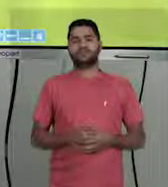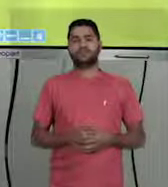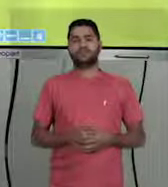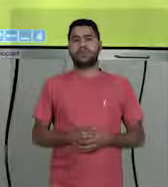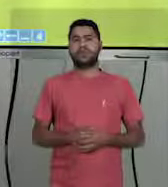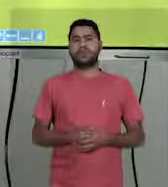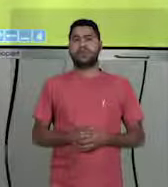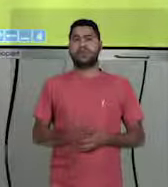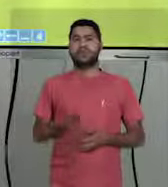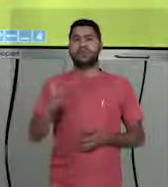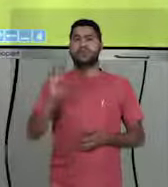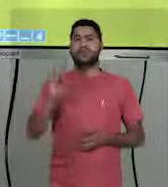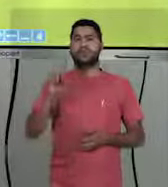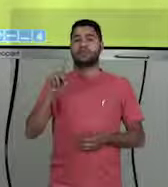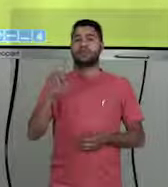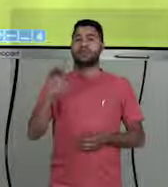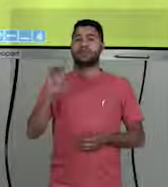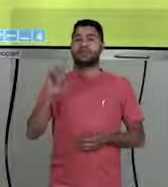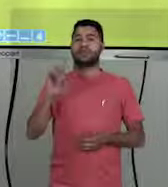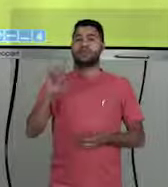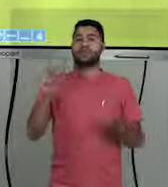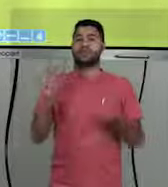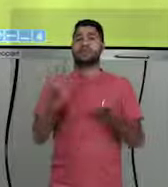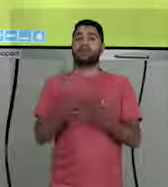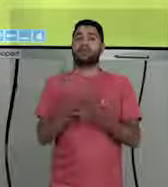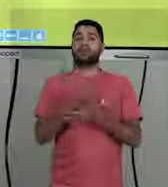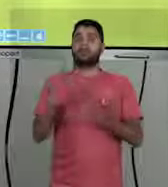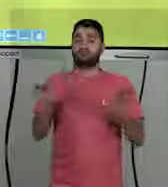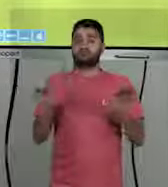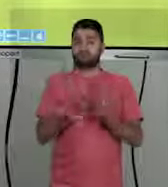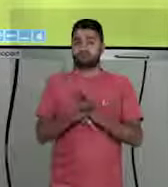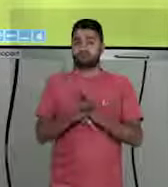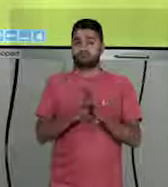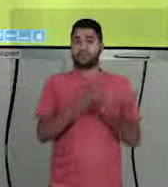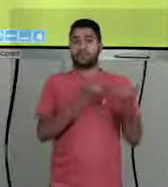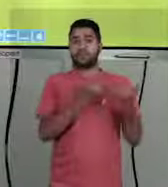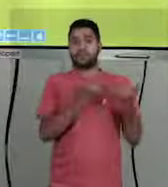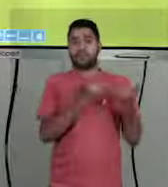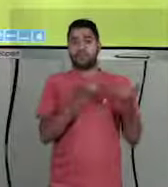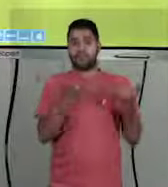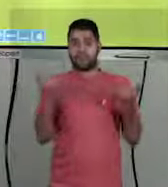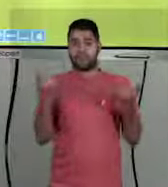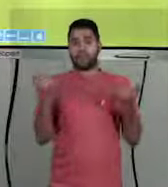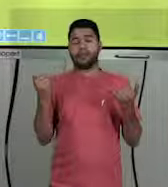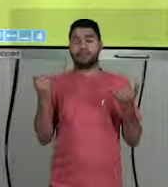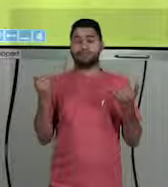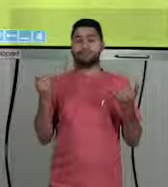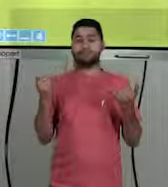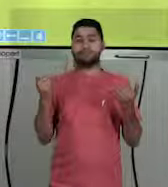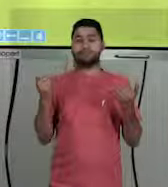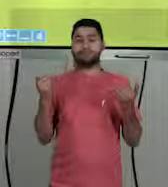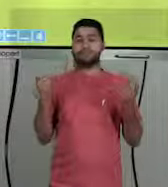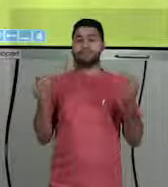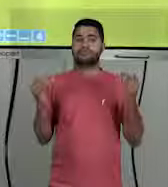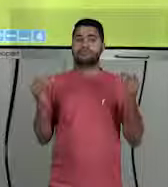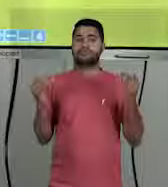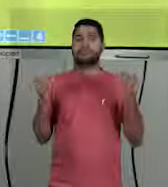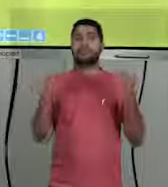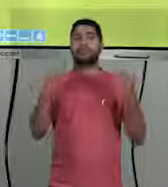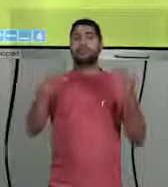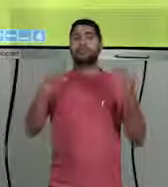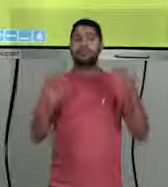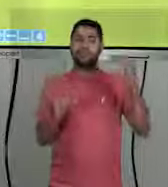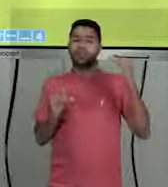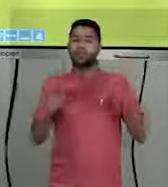elétrica vai passar. Quando ocorre a passagem dessa tensão elétrica, esse deslocamento, nós chamamos